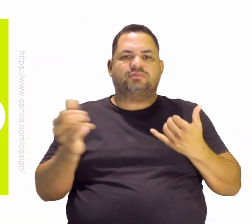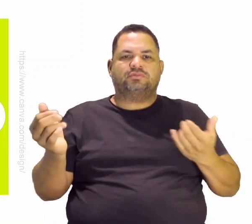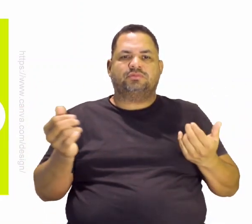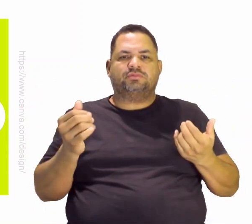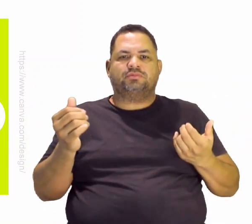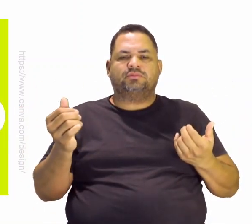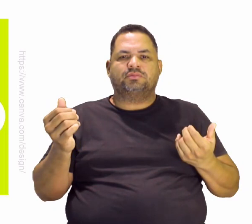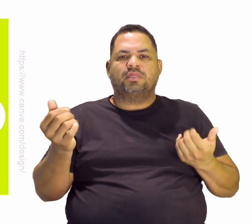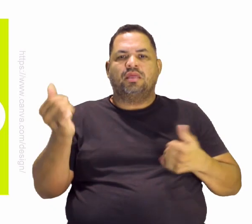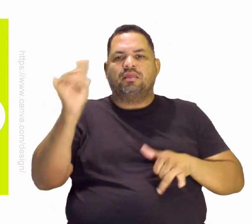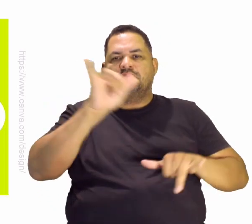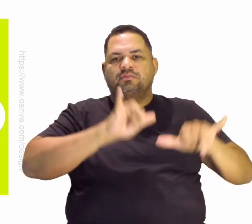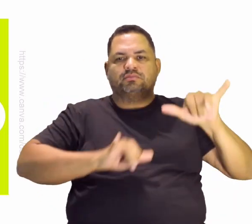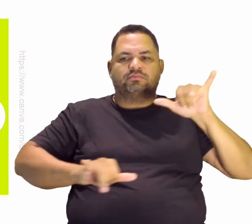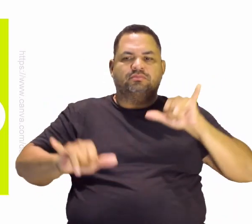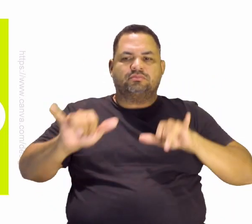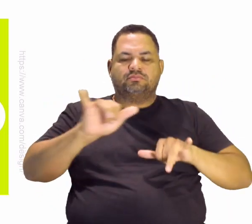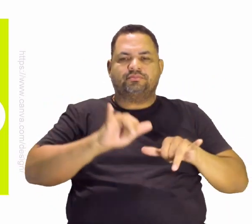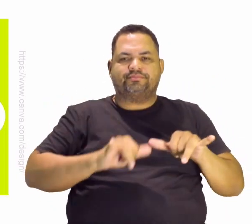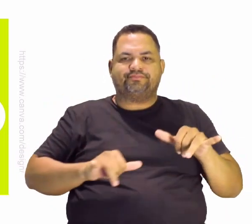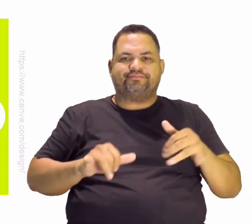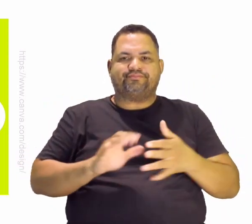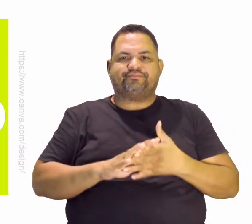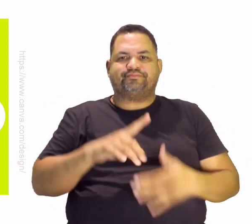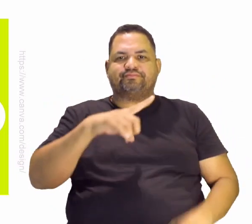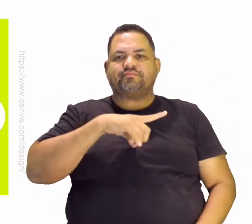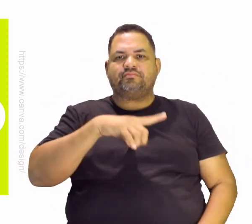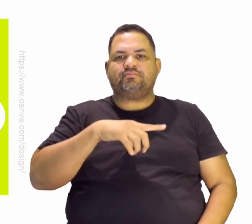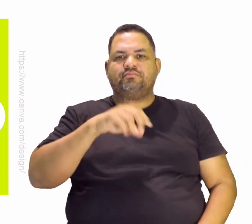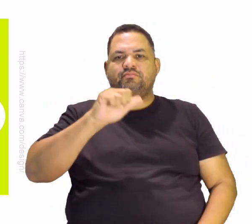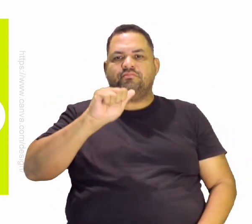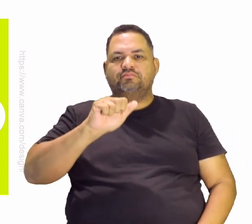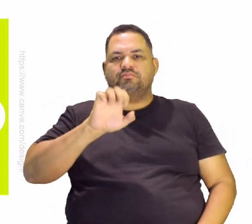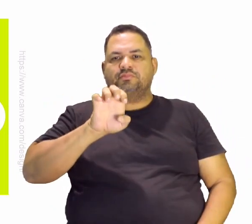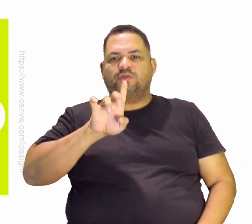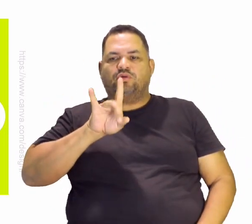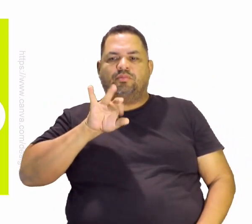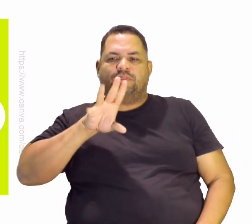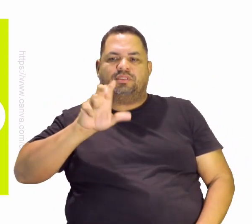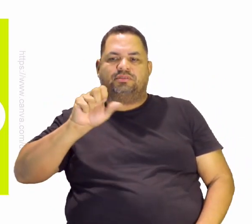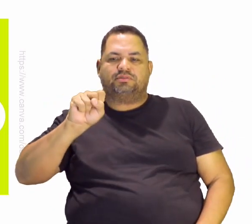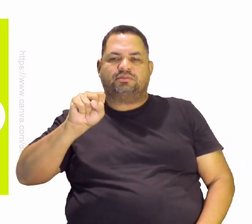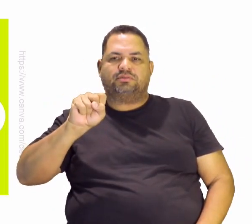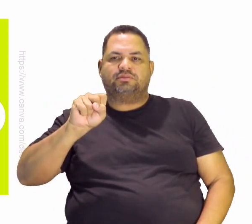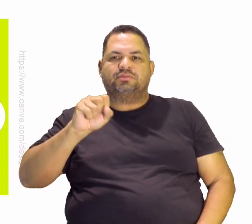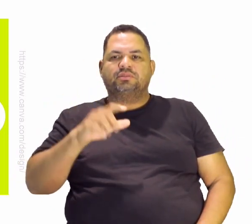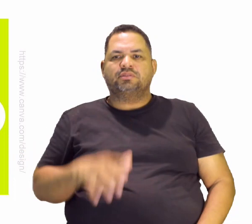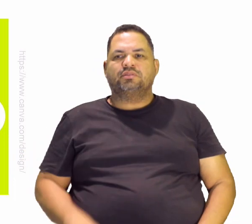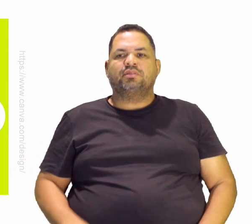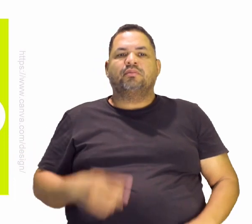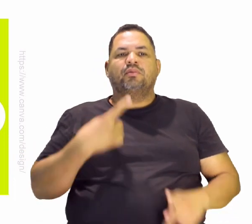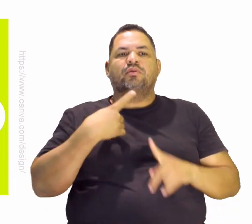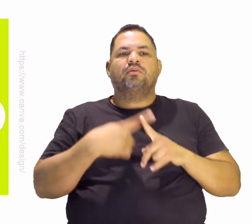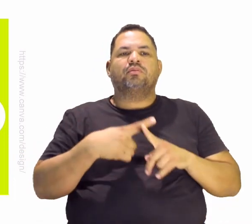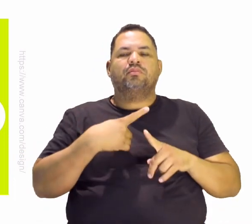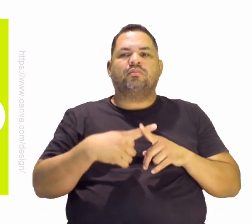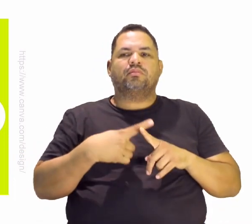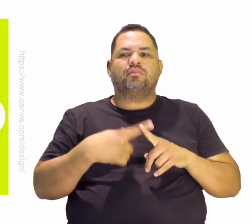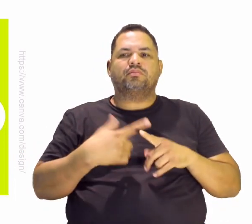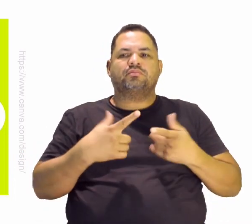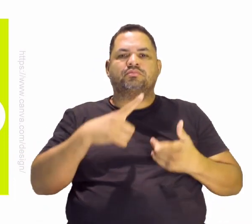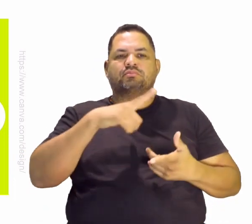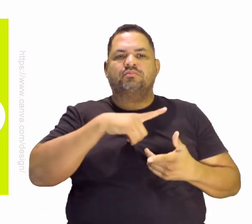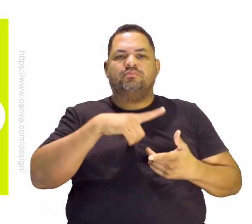né? Entre essas reações químicas nós temos as aeróbias. Aeróbias por quê, Prof? Porque tem